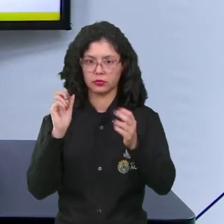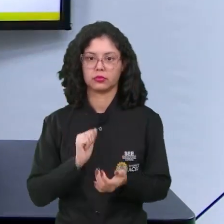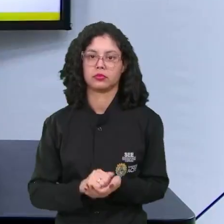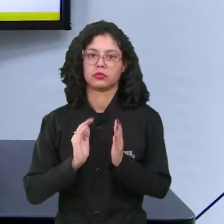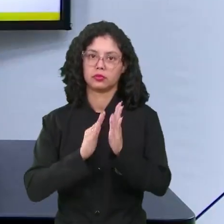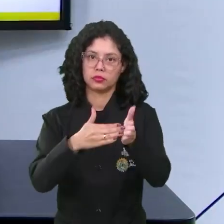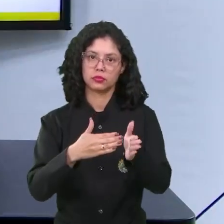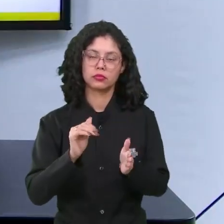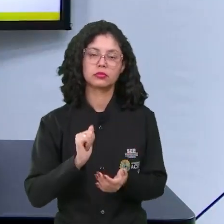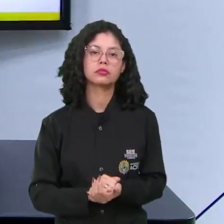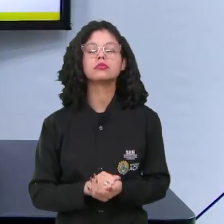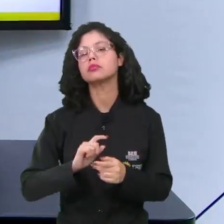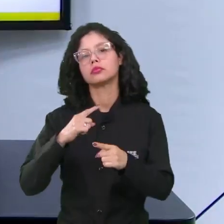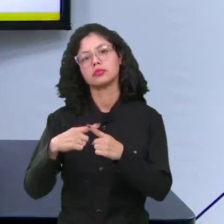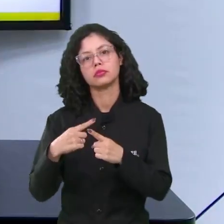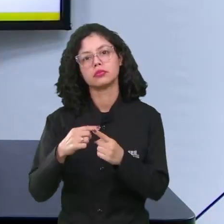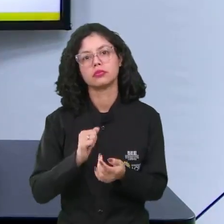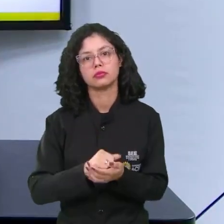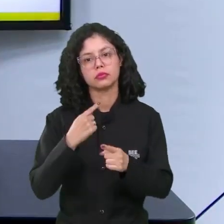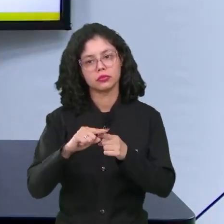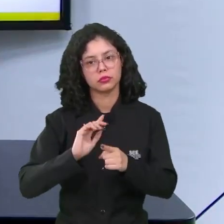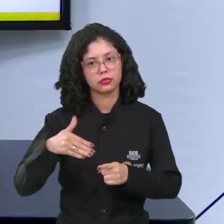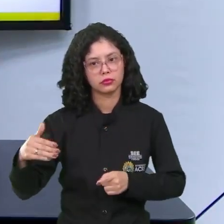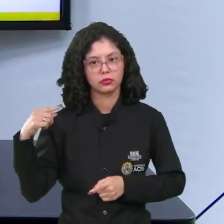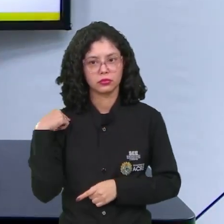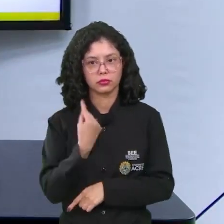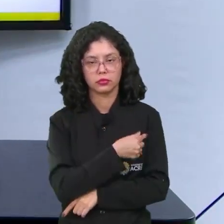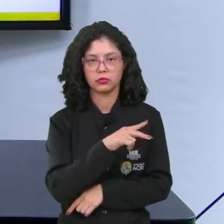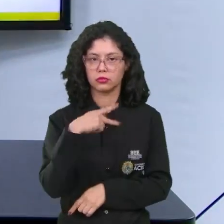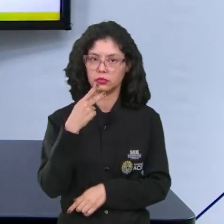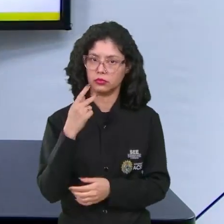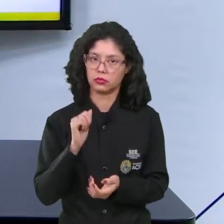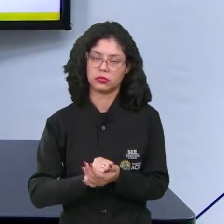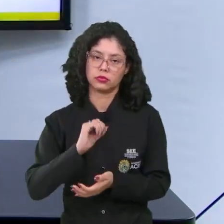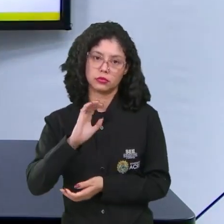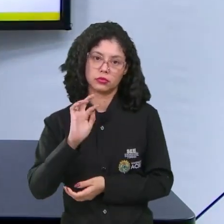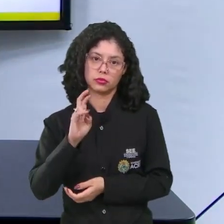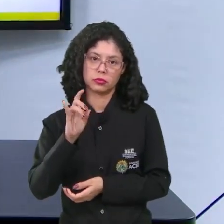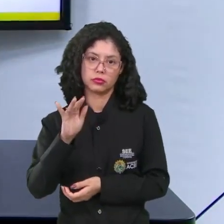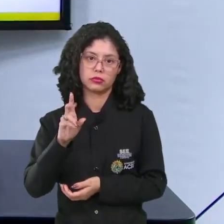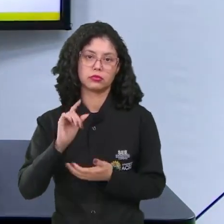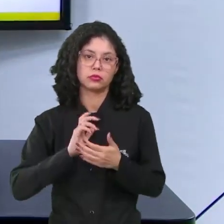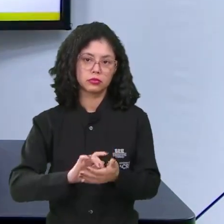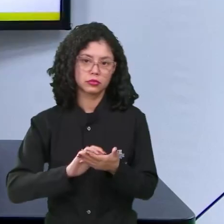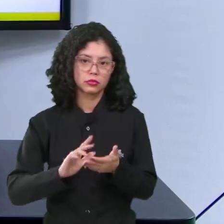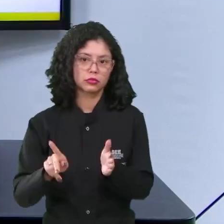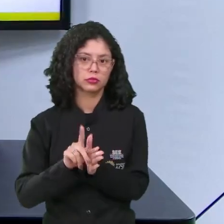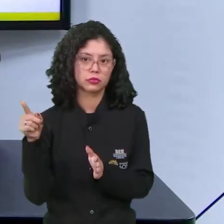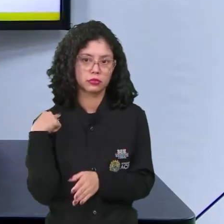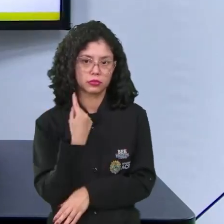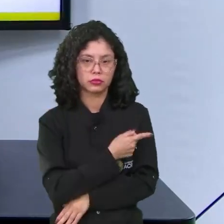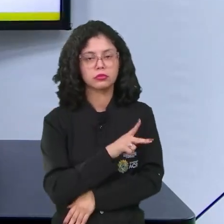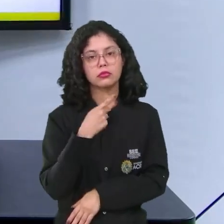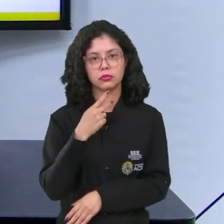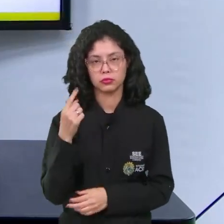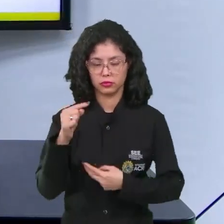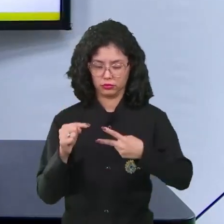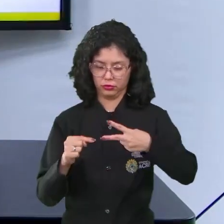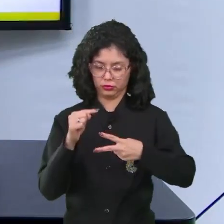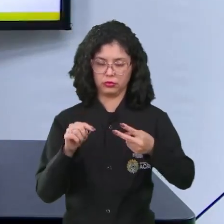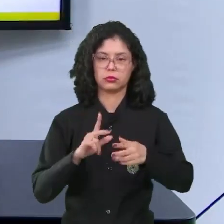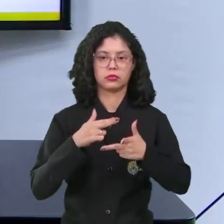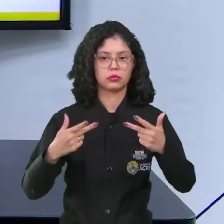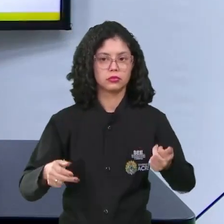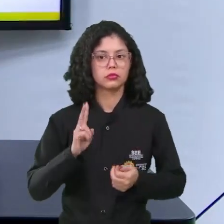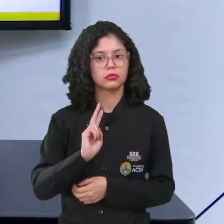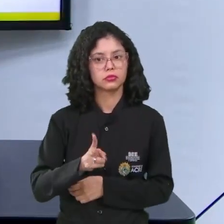determinado conteúdo. Por quê? Porque quando nós estamos falando de curadoria digital, nós falamos da junção das duas